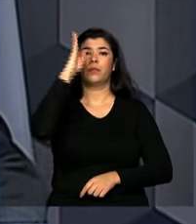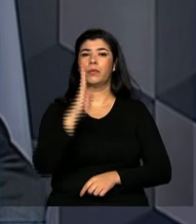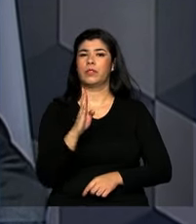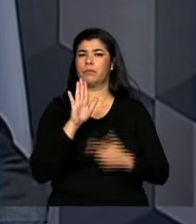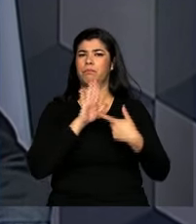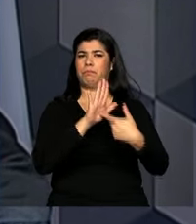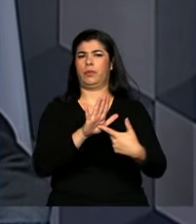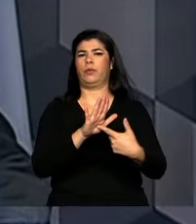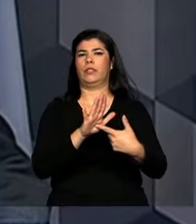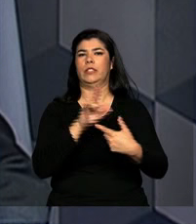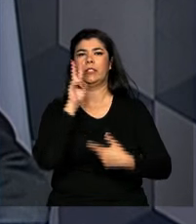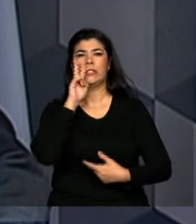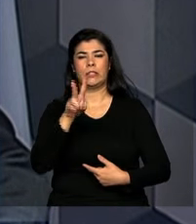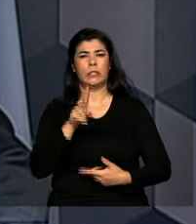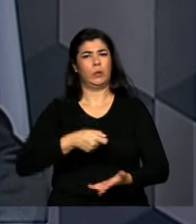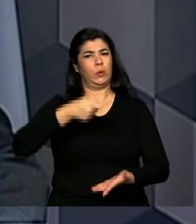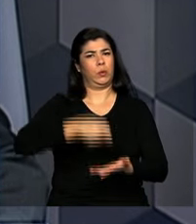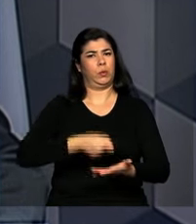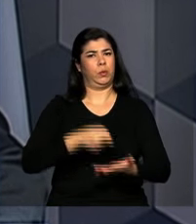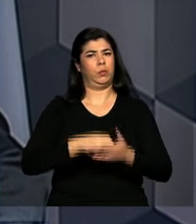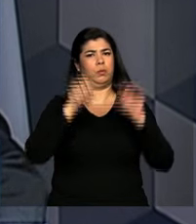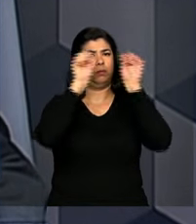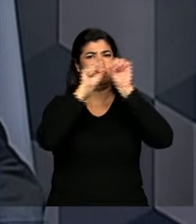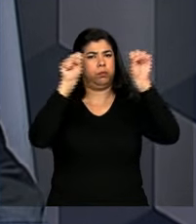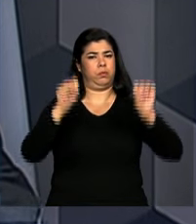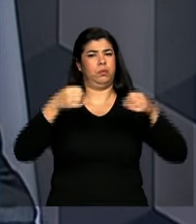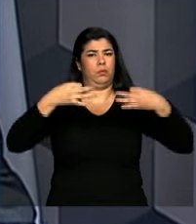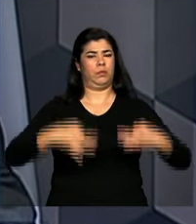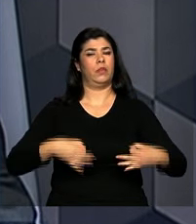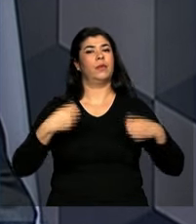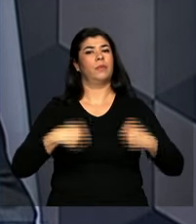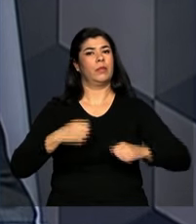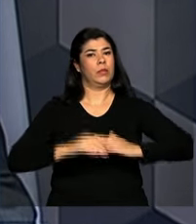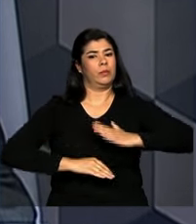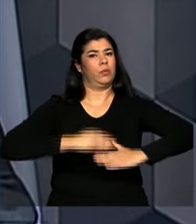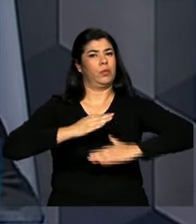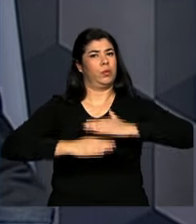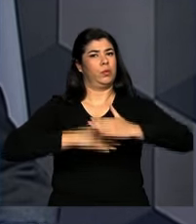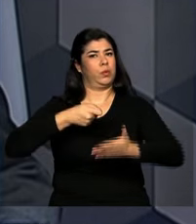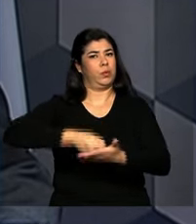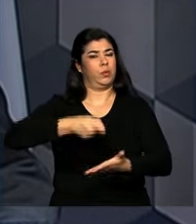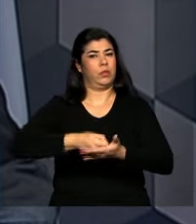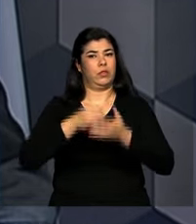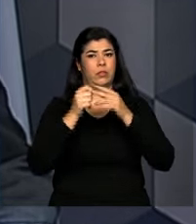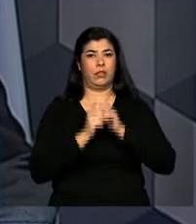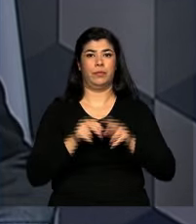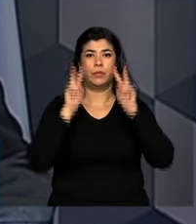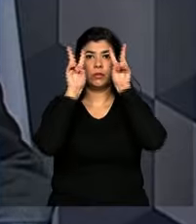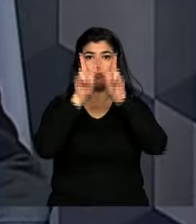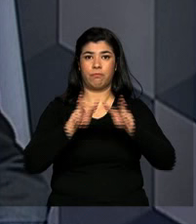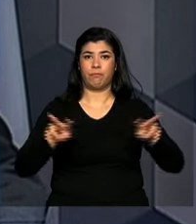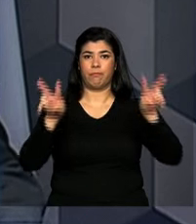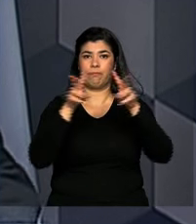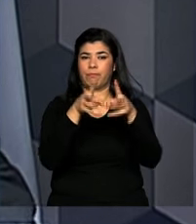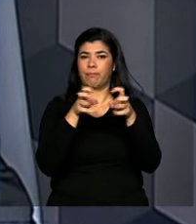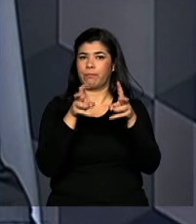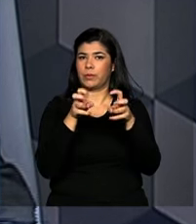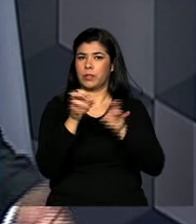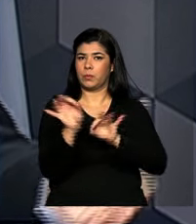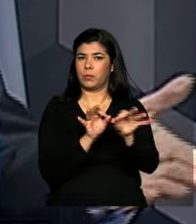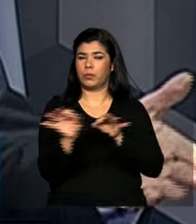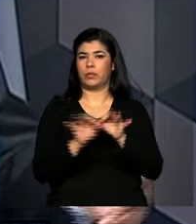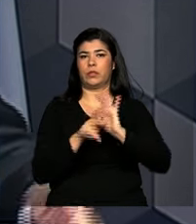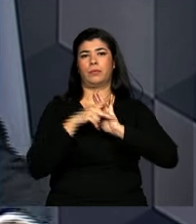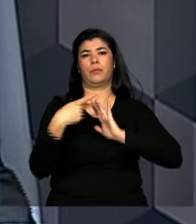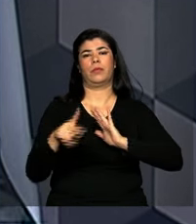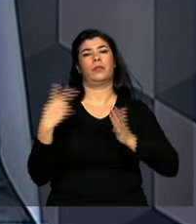moderna, arrojada, sistêmica. Nós vamos ter que construir cada vez mais uma visão sistêmica para a nossa agricultura. Eu acho que o que